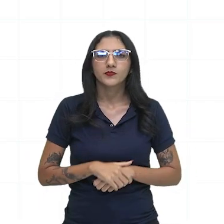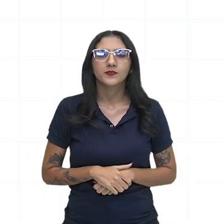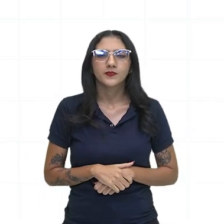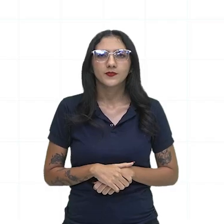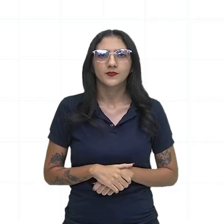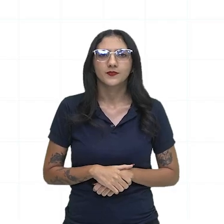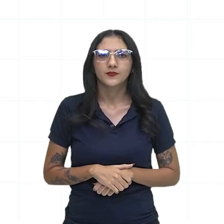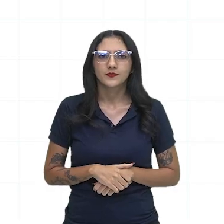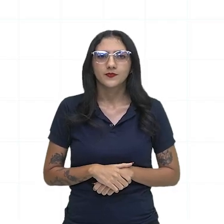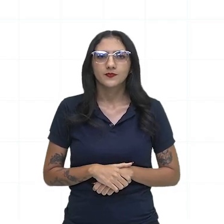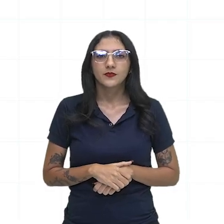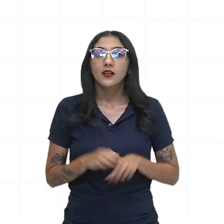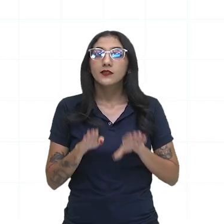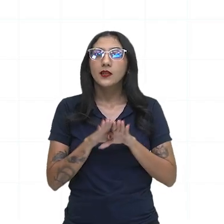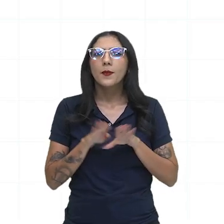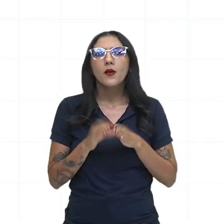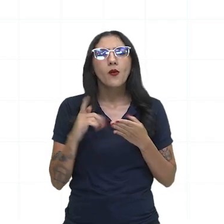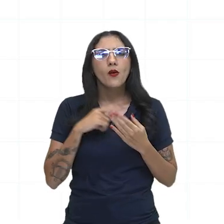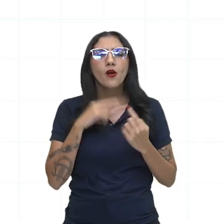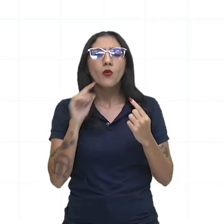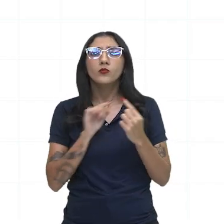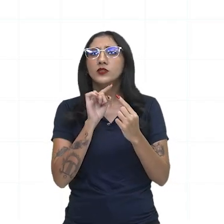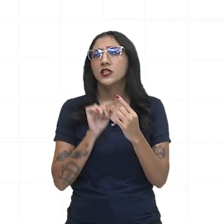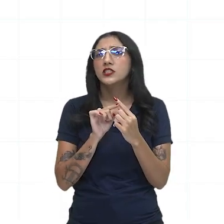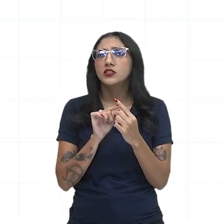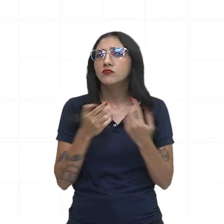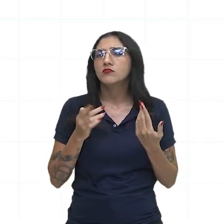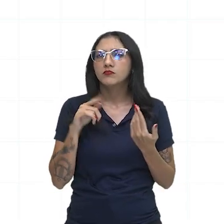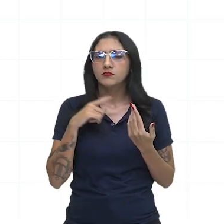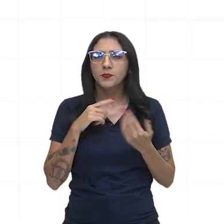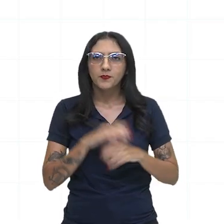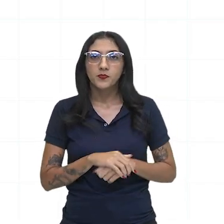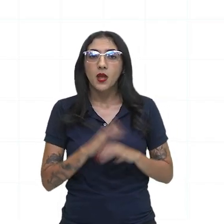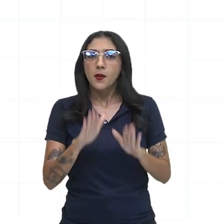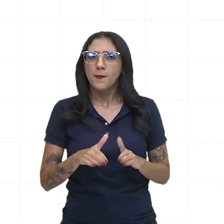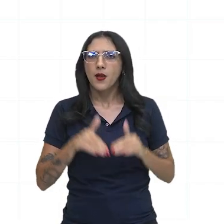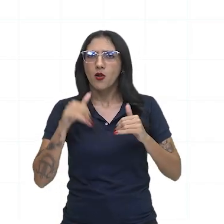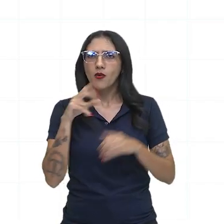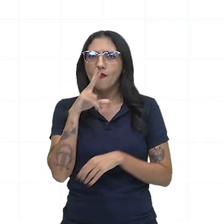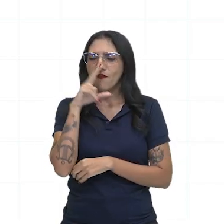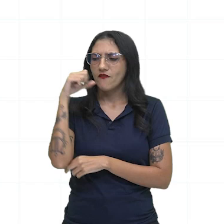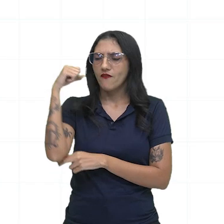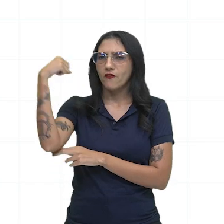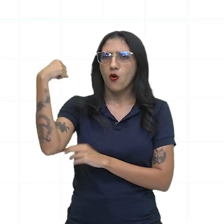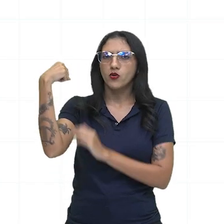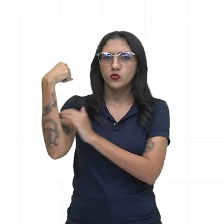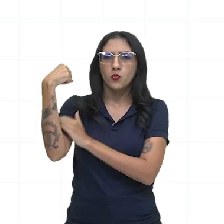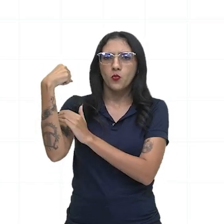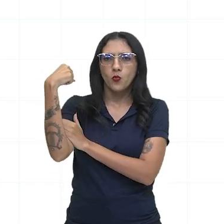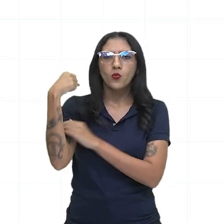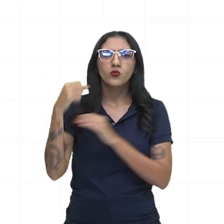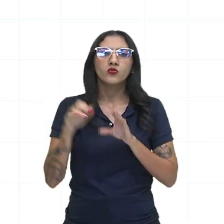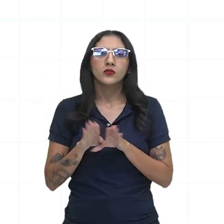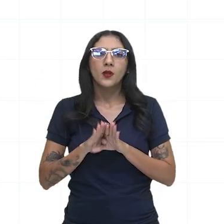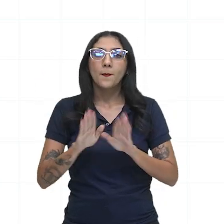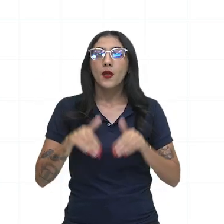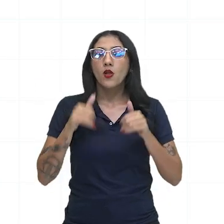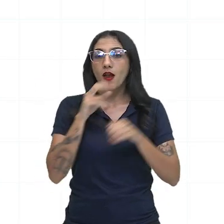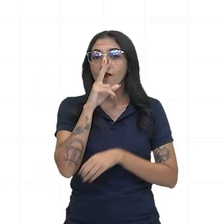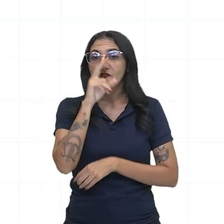focado em grupos musculares, tá certo? E tanto é que o objetivo, qual é? É